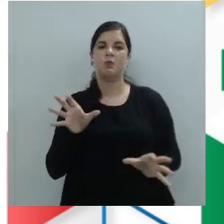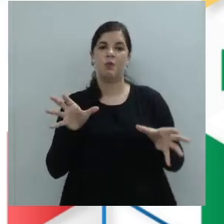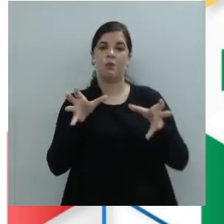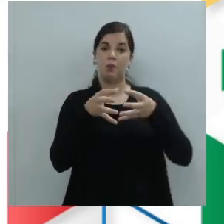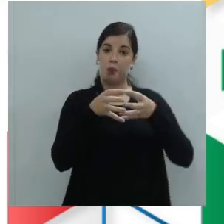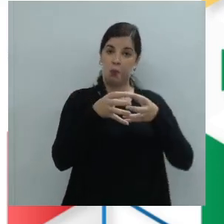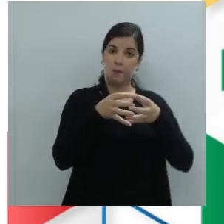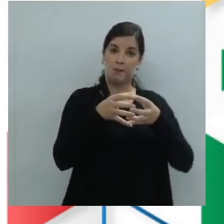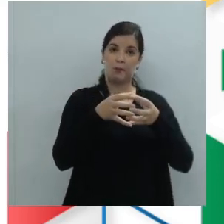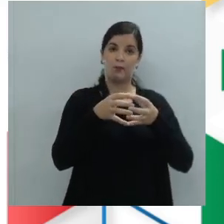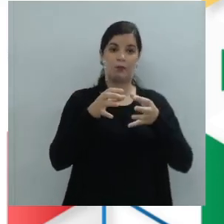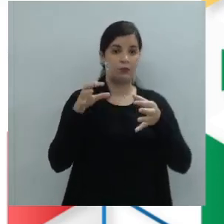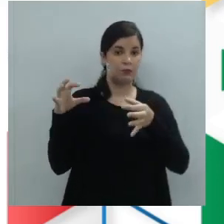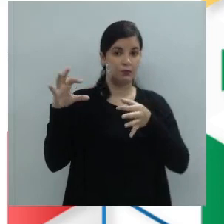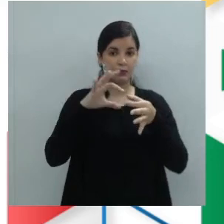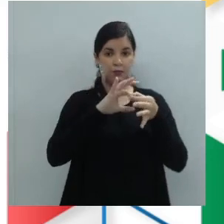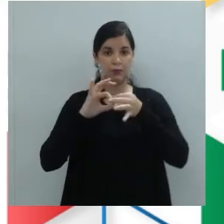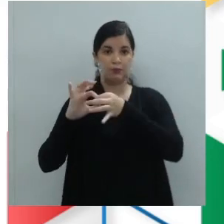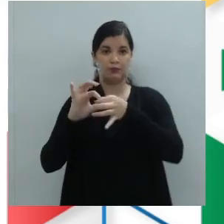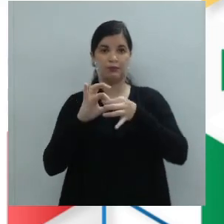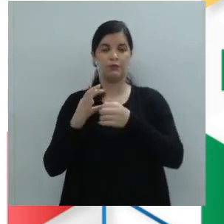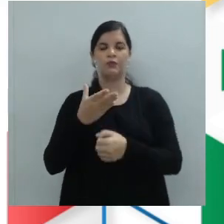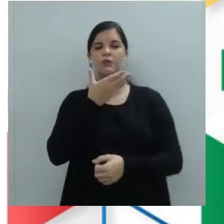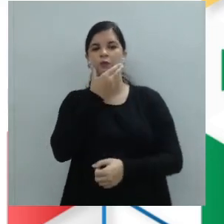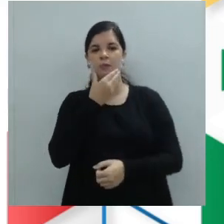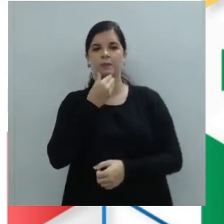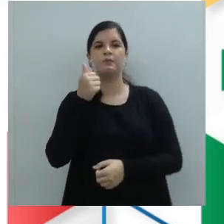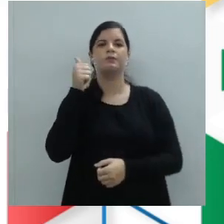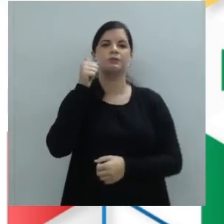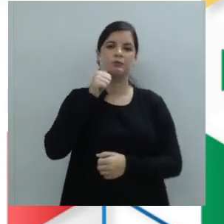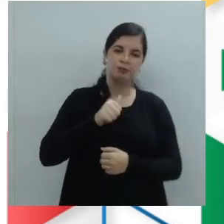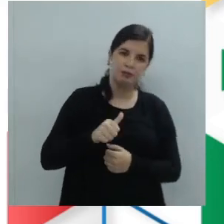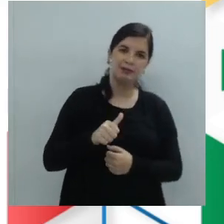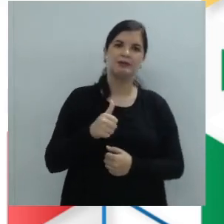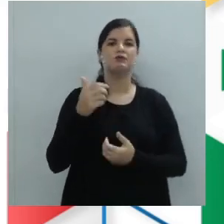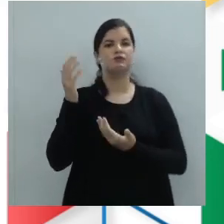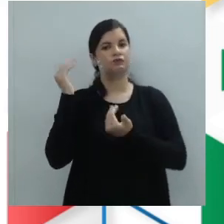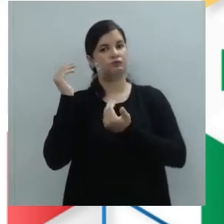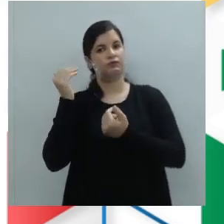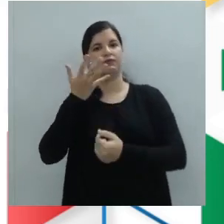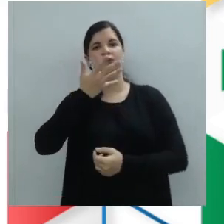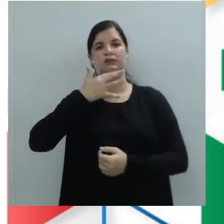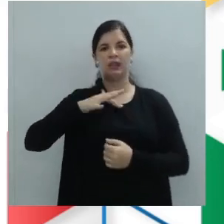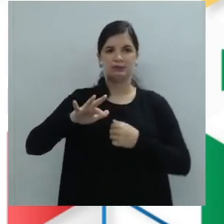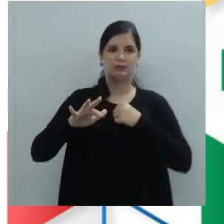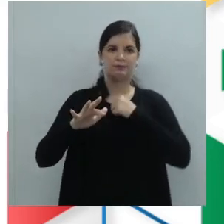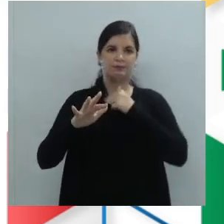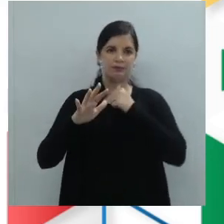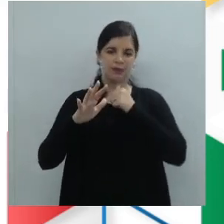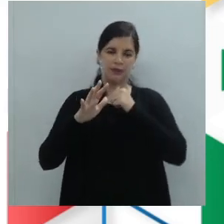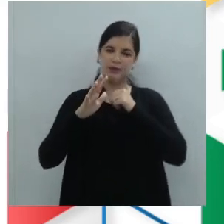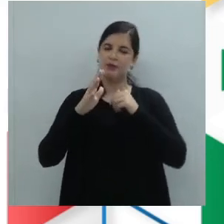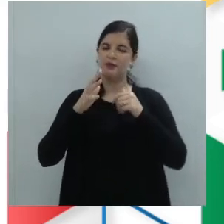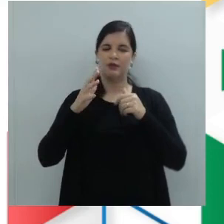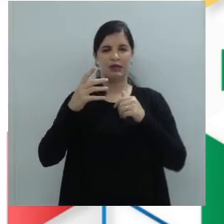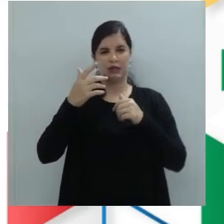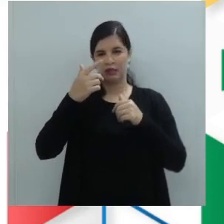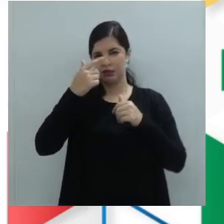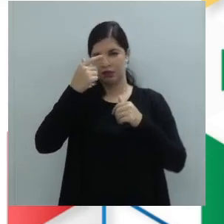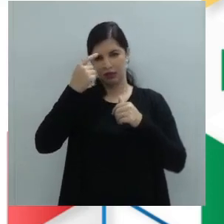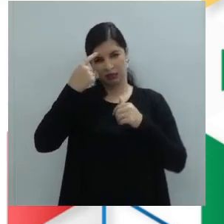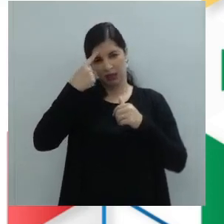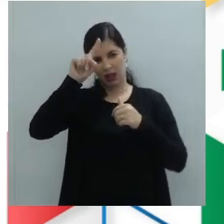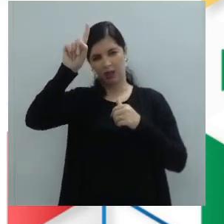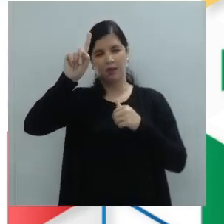reúne fraternalmente homens, mulheres, jovens e crianças no mesmo